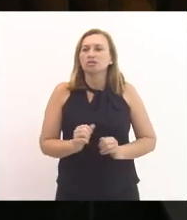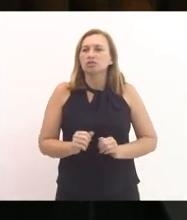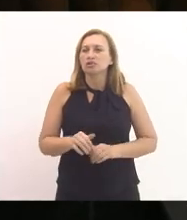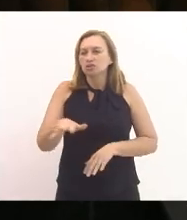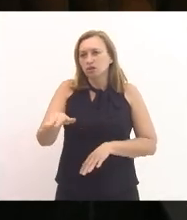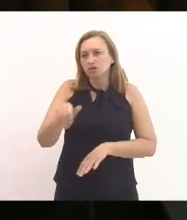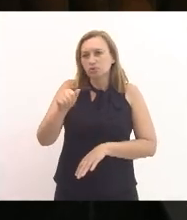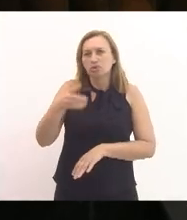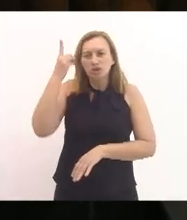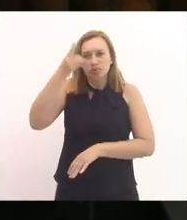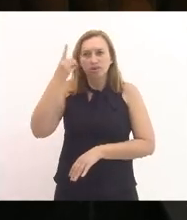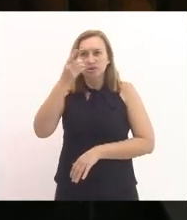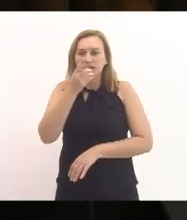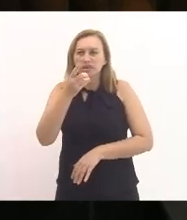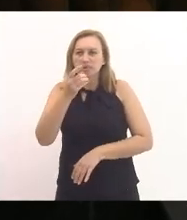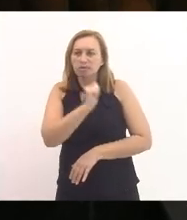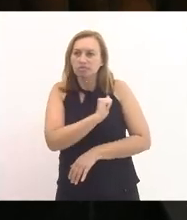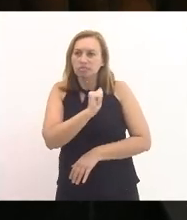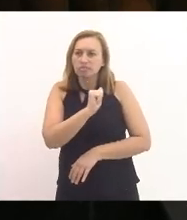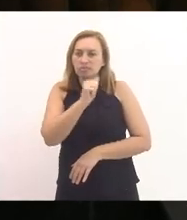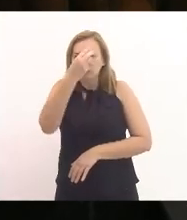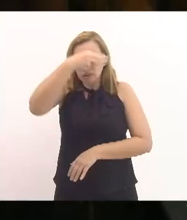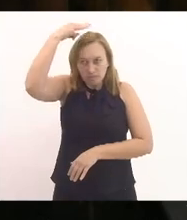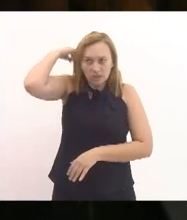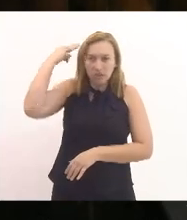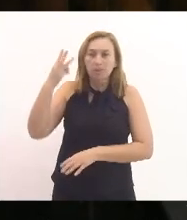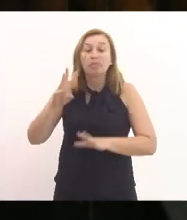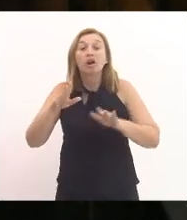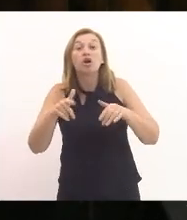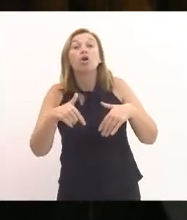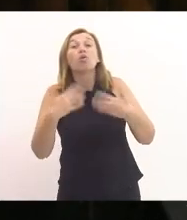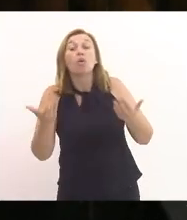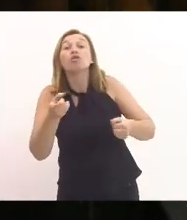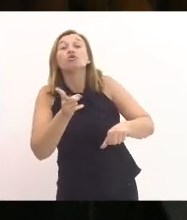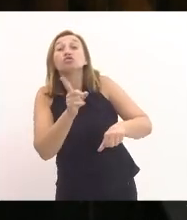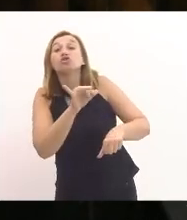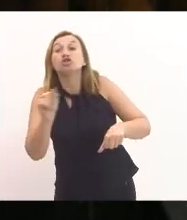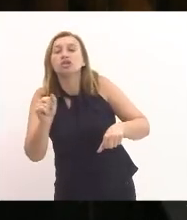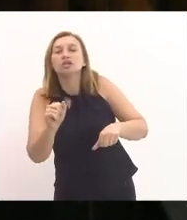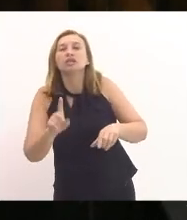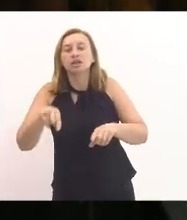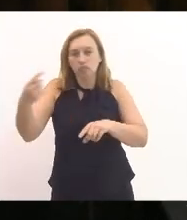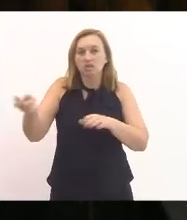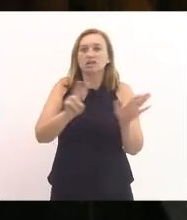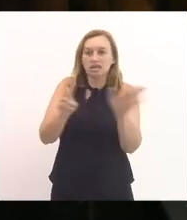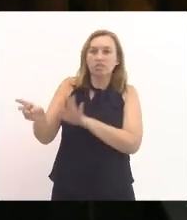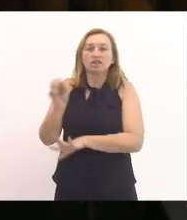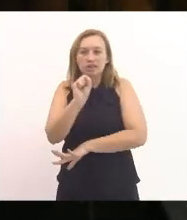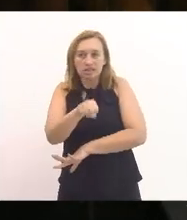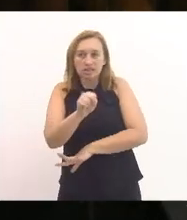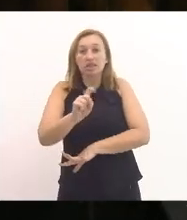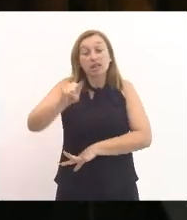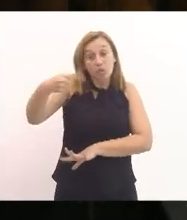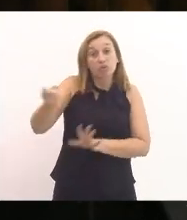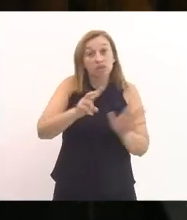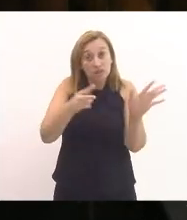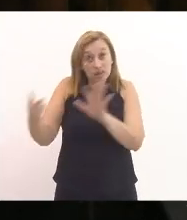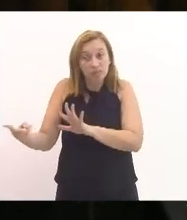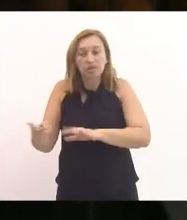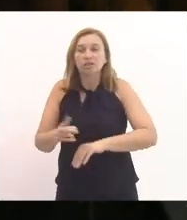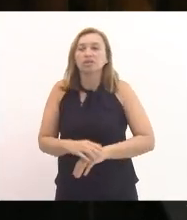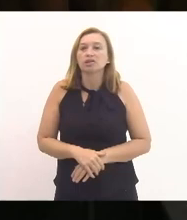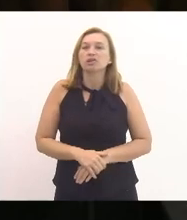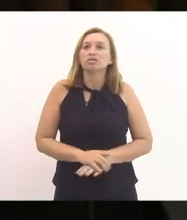Márcio Pacheco e perguntou mas para quando voltar semana que vem é o suficiente é um sim semana que vem semana que vem